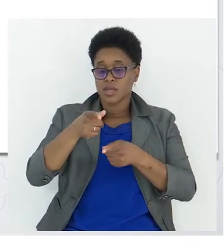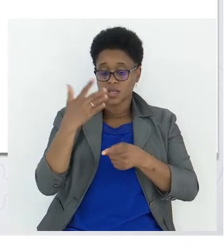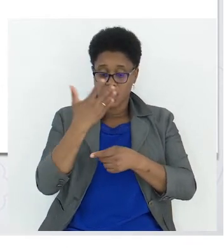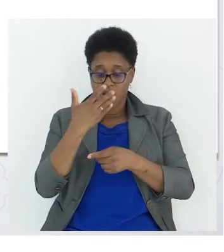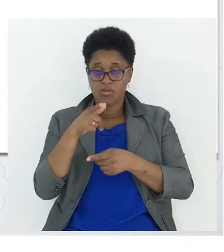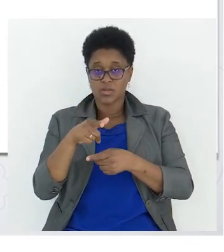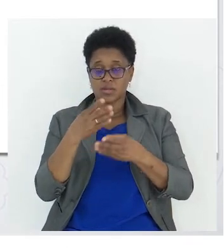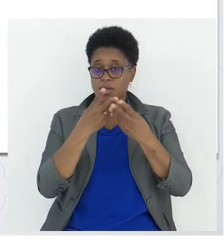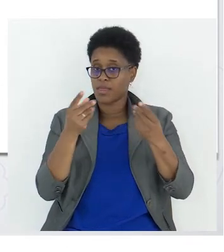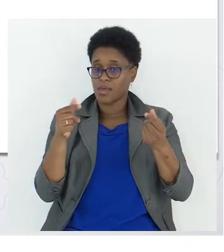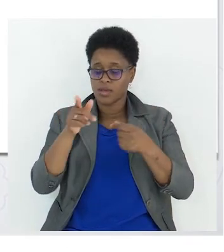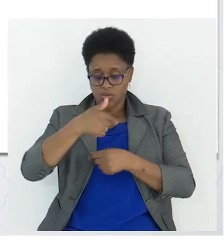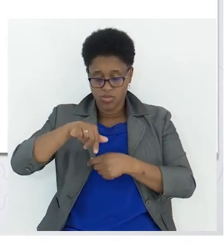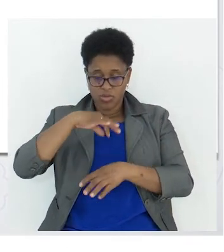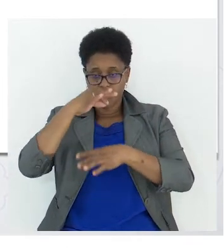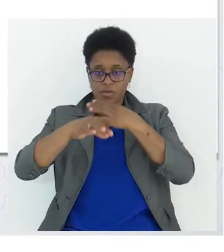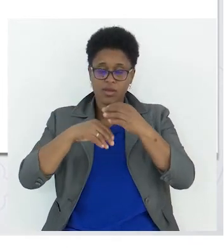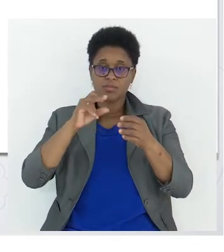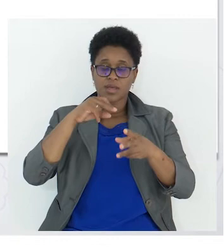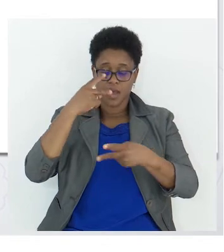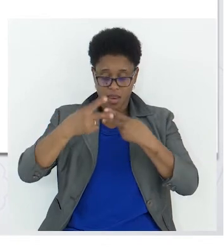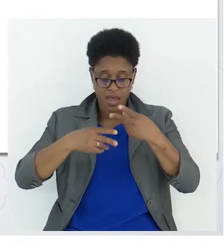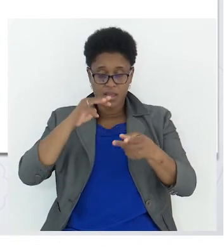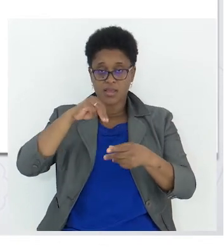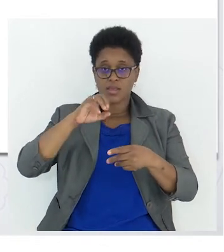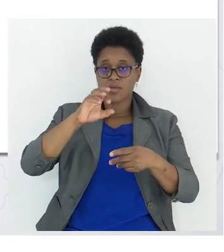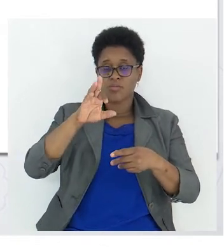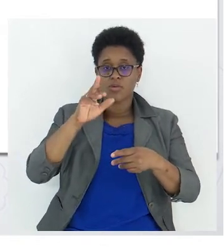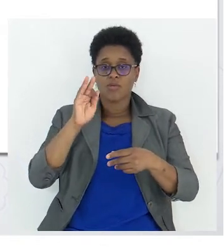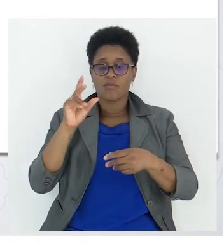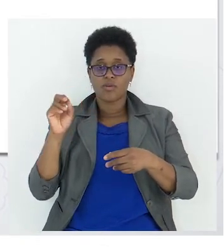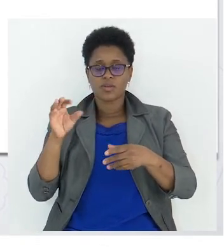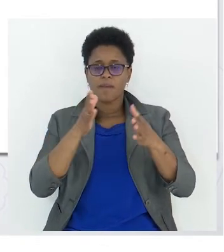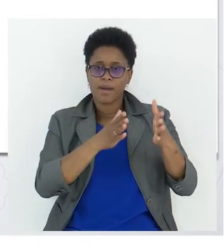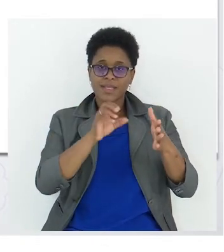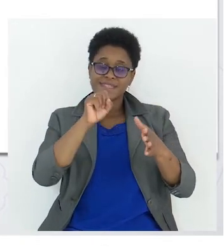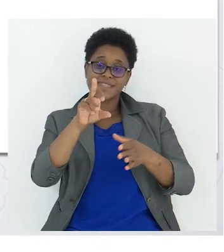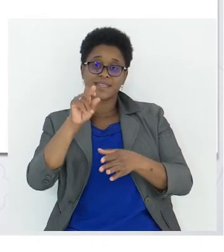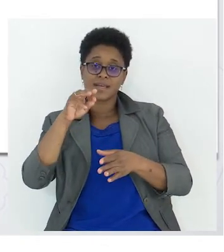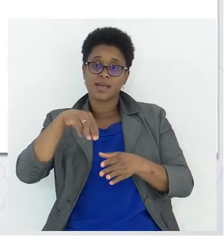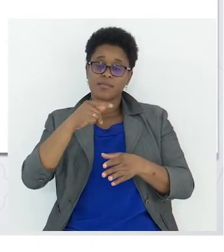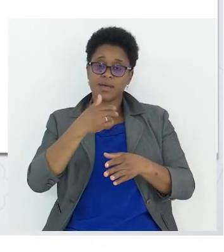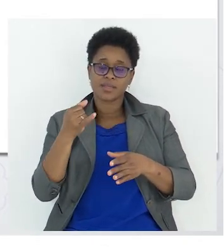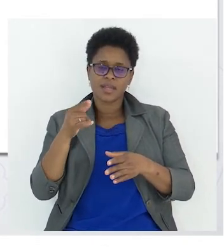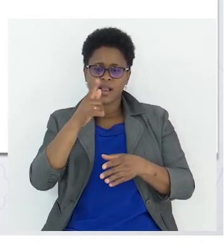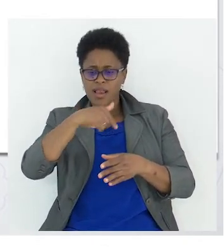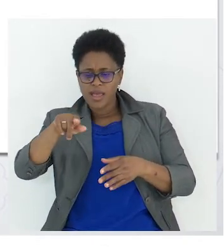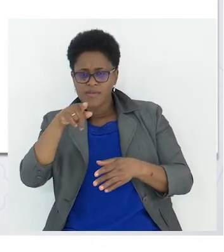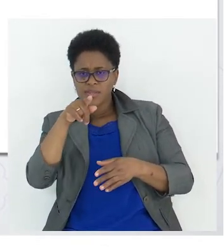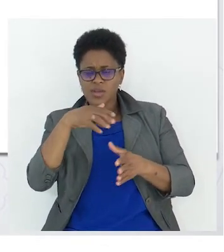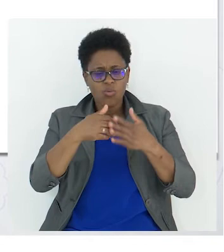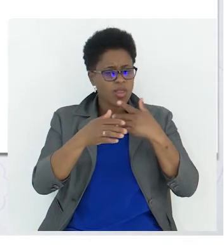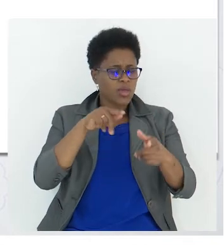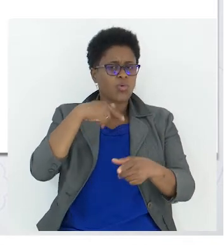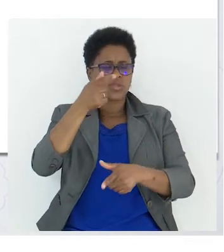neste conteúdo, falamos da análise morfológica, que é aquela parte da gramática que leva-te, ou leva qualquer outra pessoa,